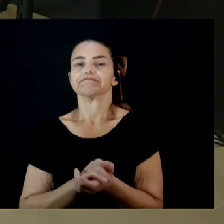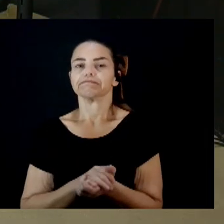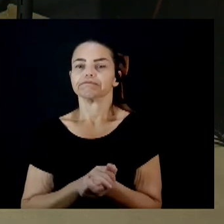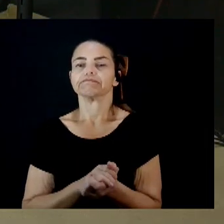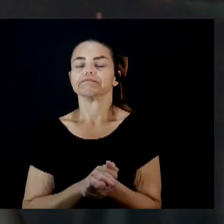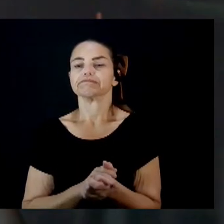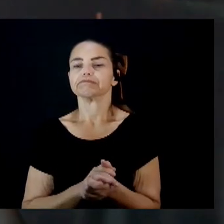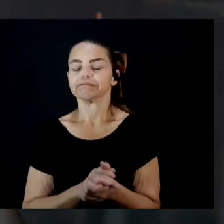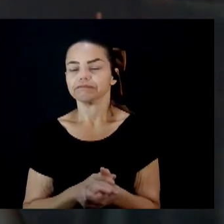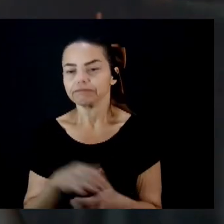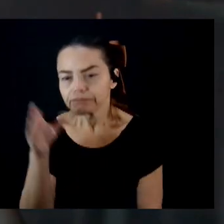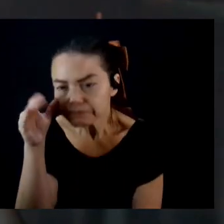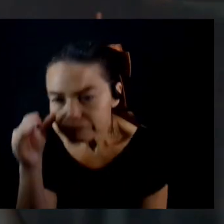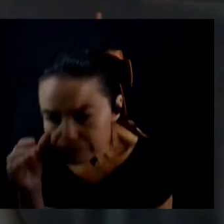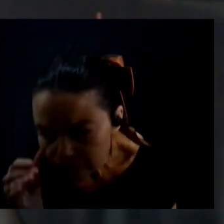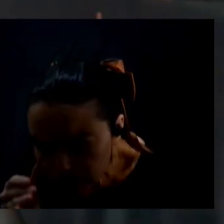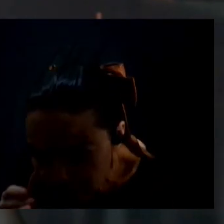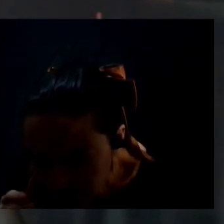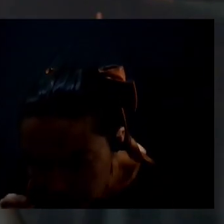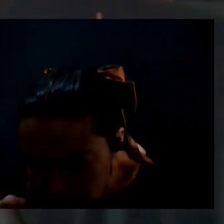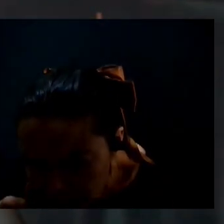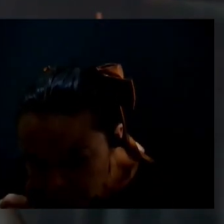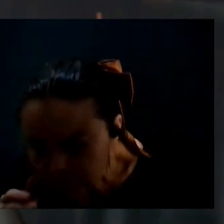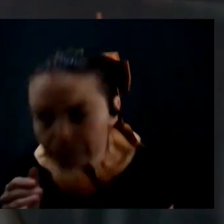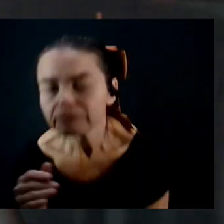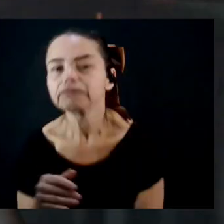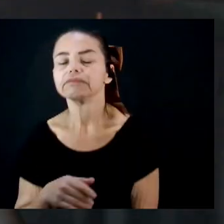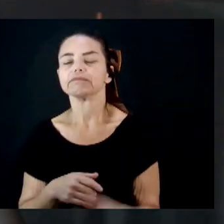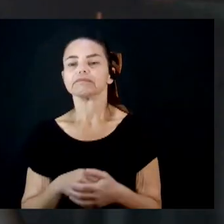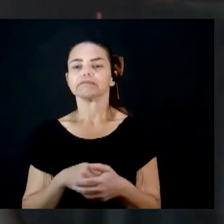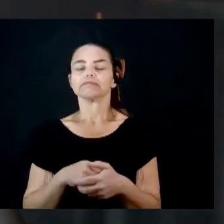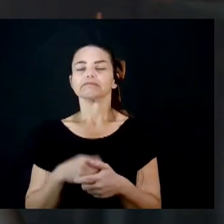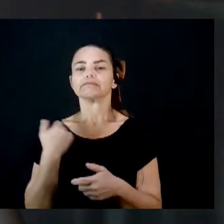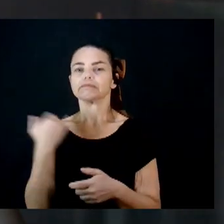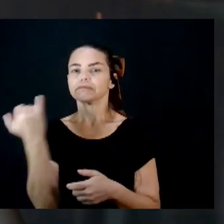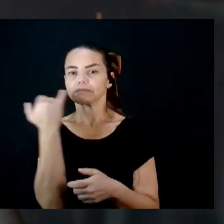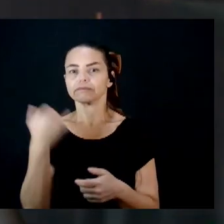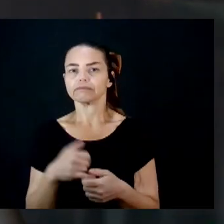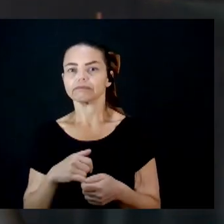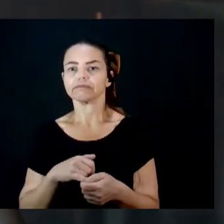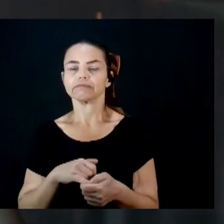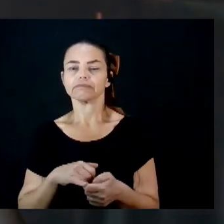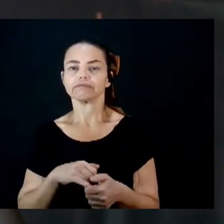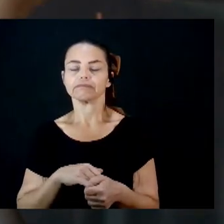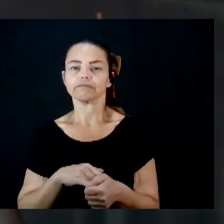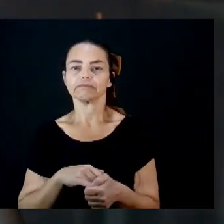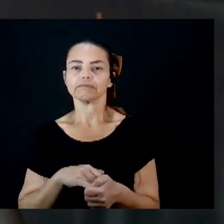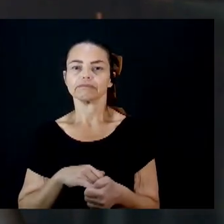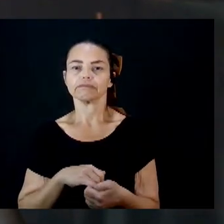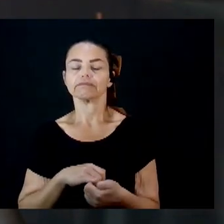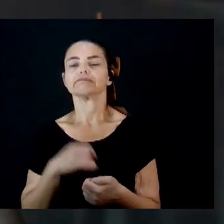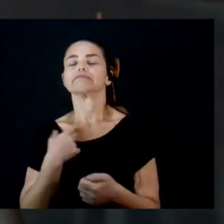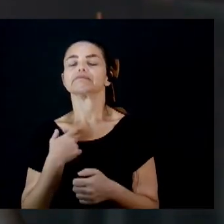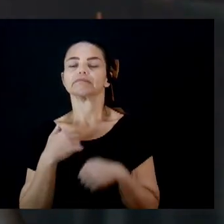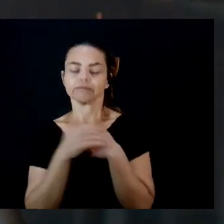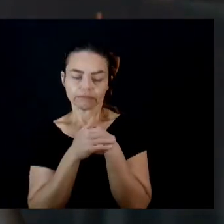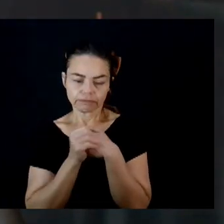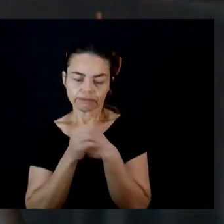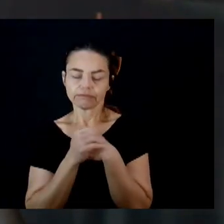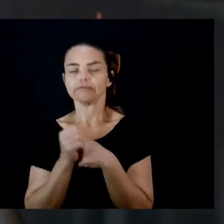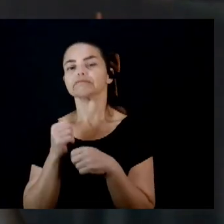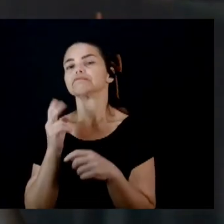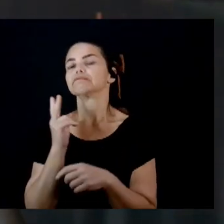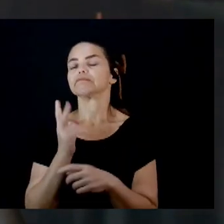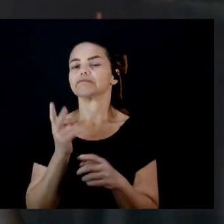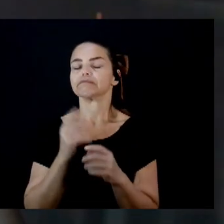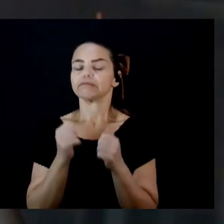a curiosidade, ela também é uma força motriz do afeto continuar, desse beijo